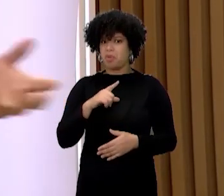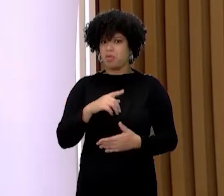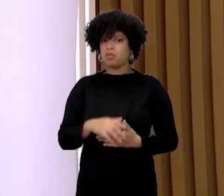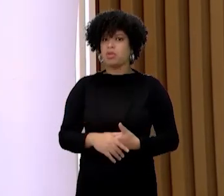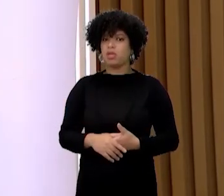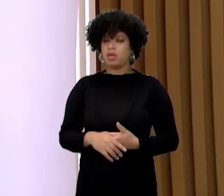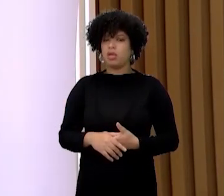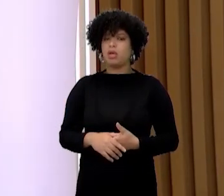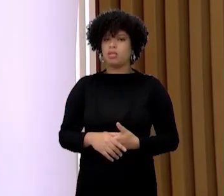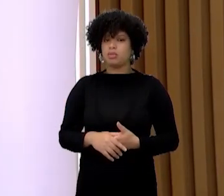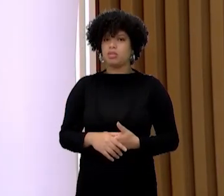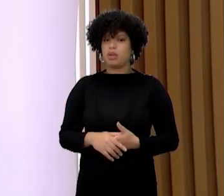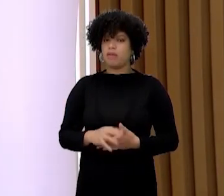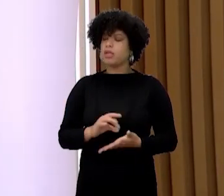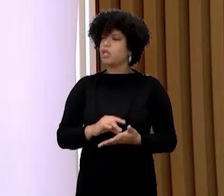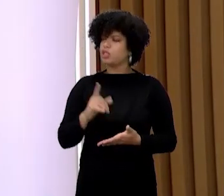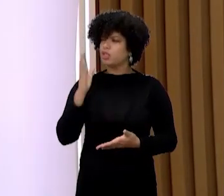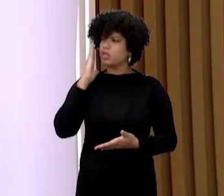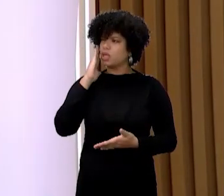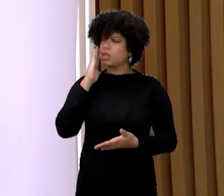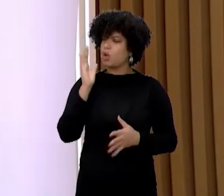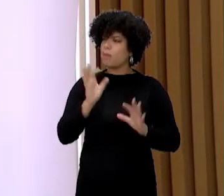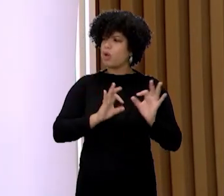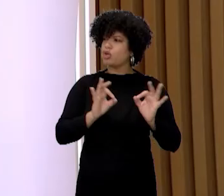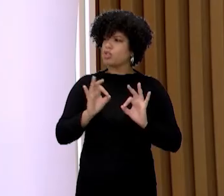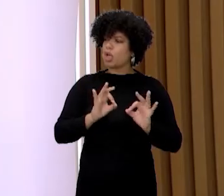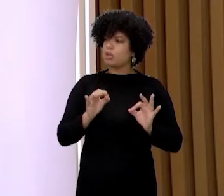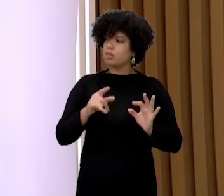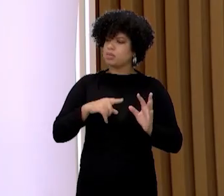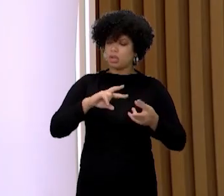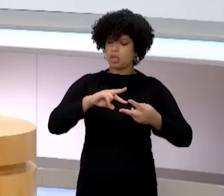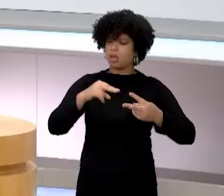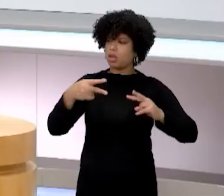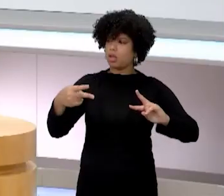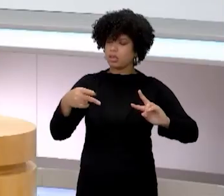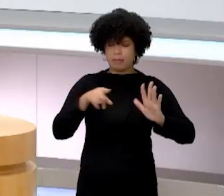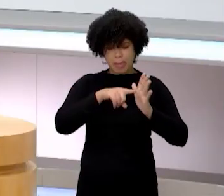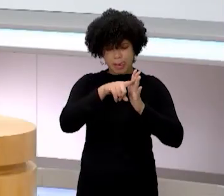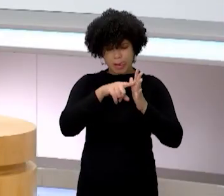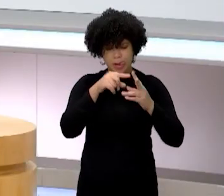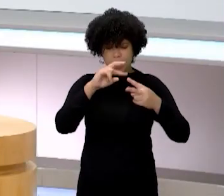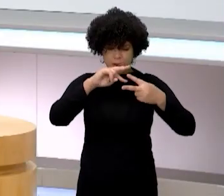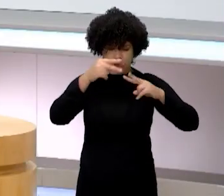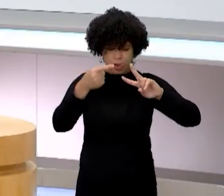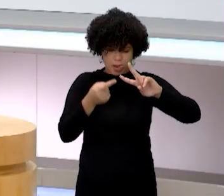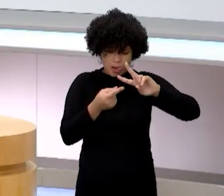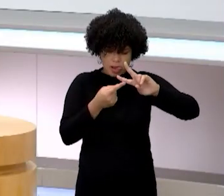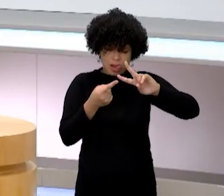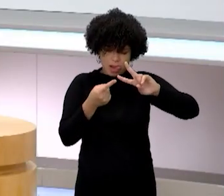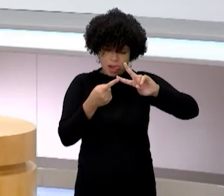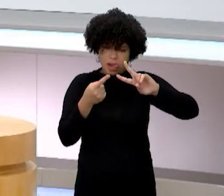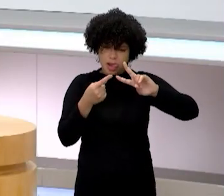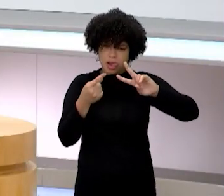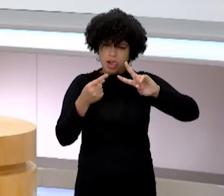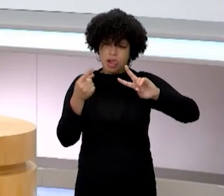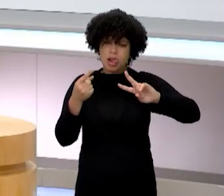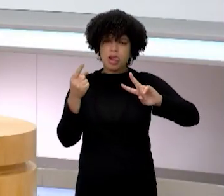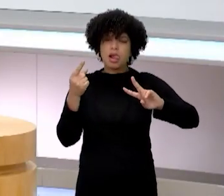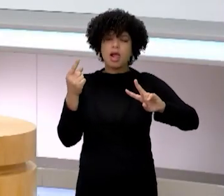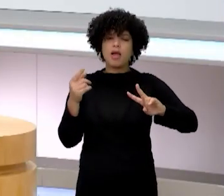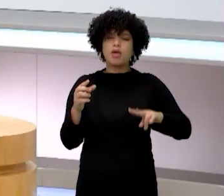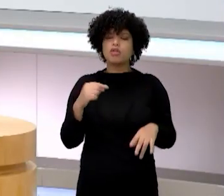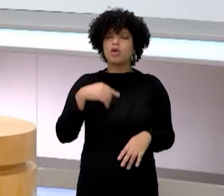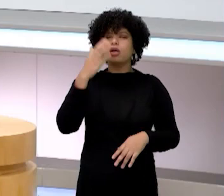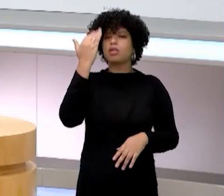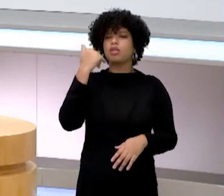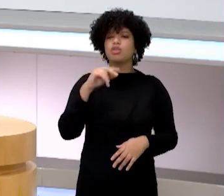todo o genoma da nossa espécie, né? Exato, para justamente conseguir saber, né, quais são aí os genes que a gente